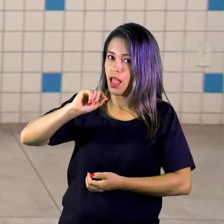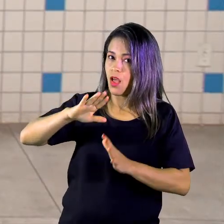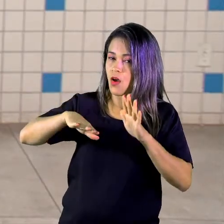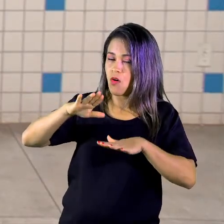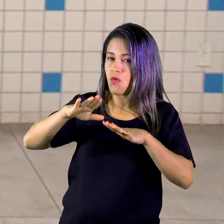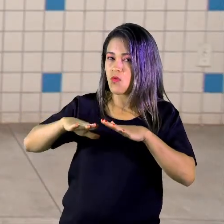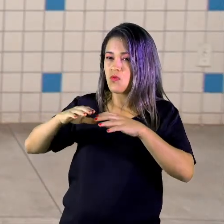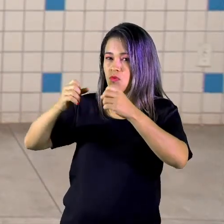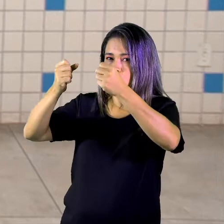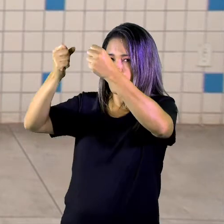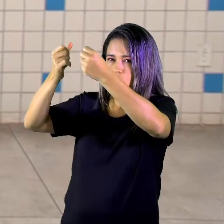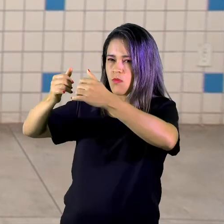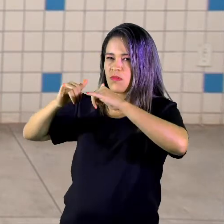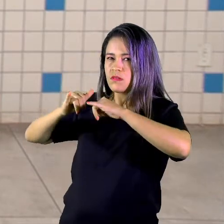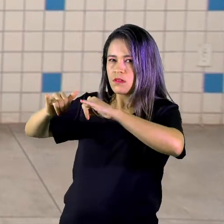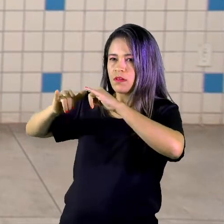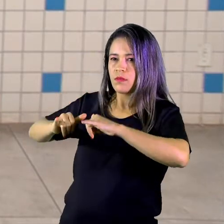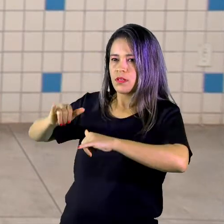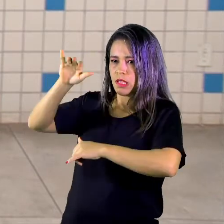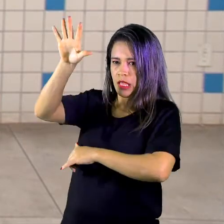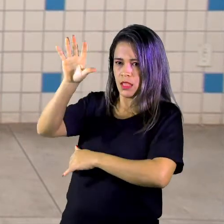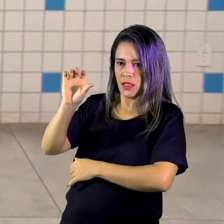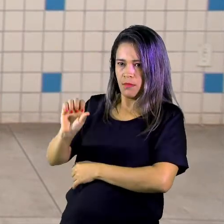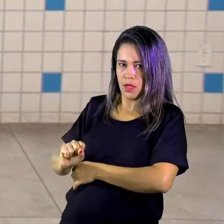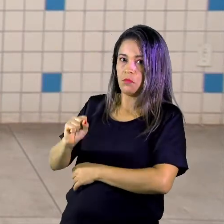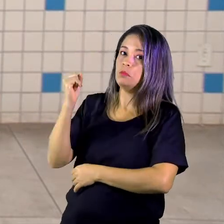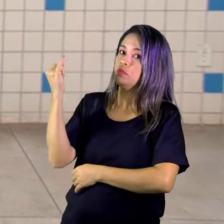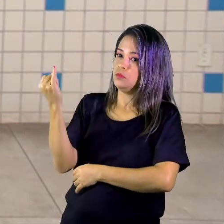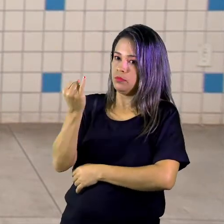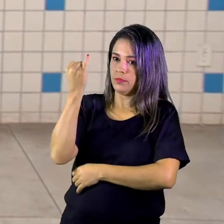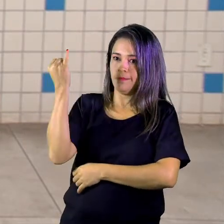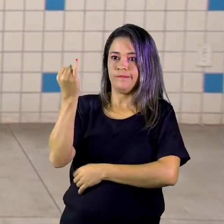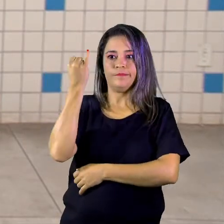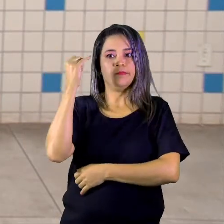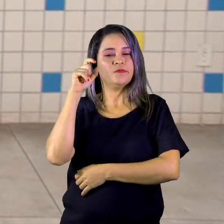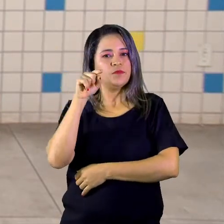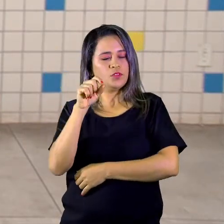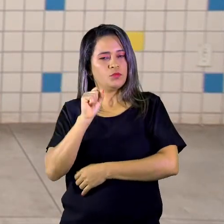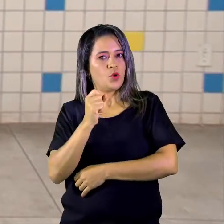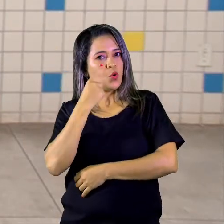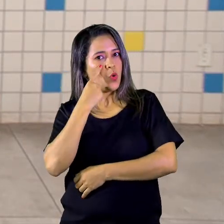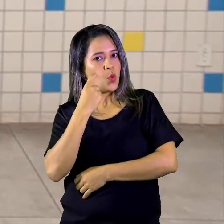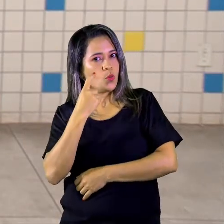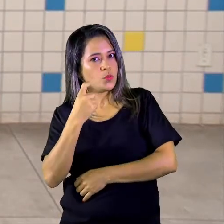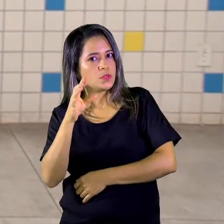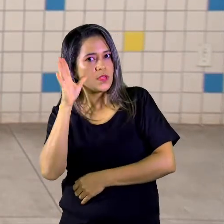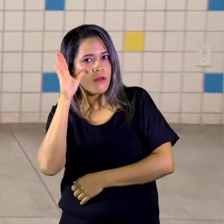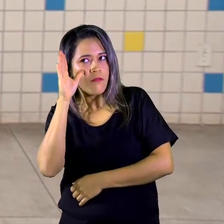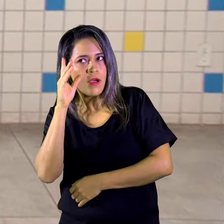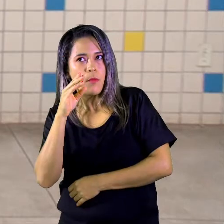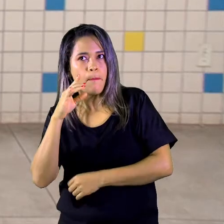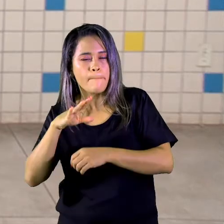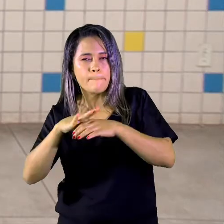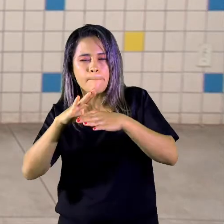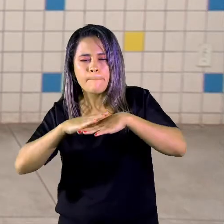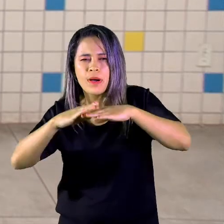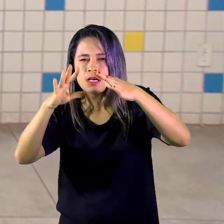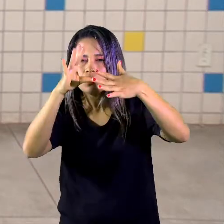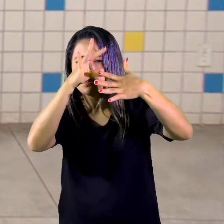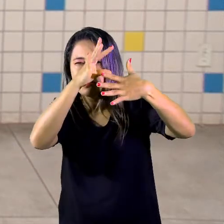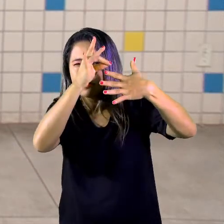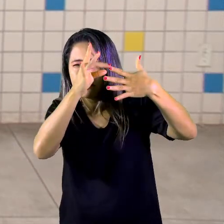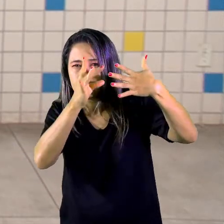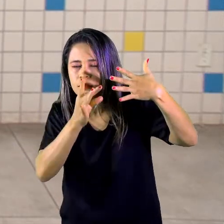que estão nesse mapa mental são importantes que vocês depois observem com mais detalhe. E